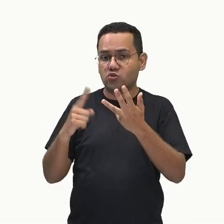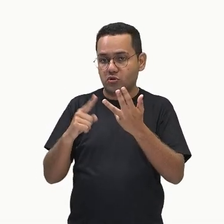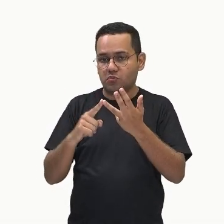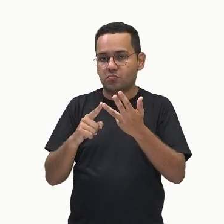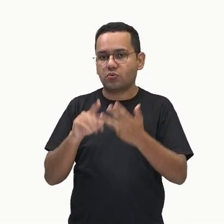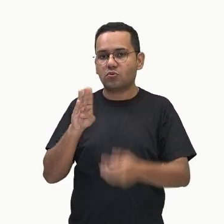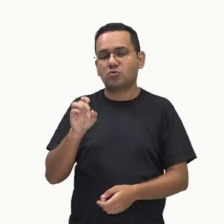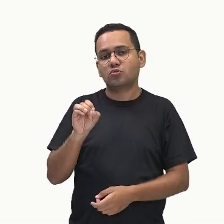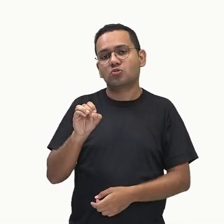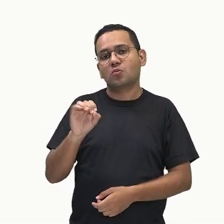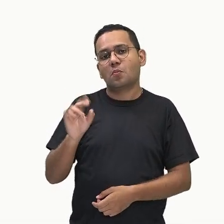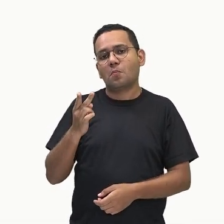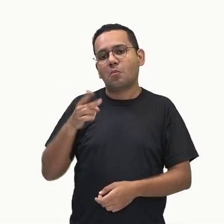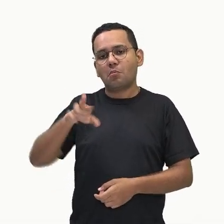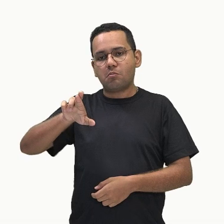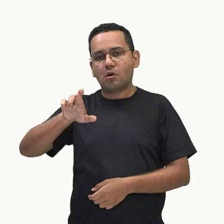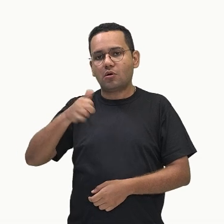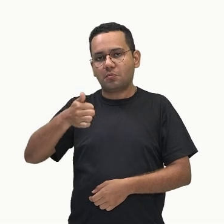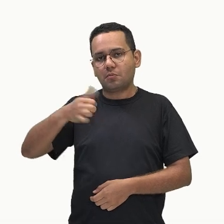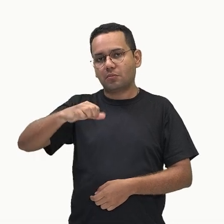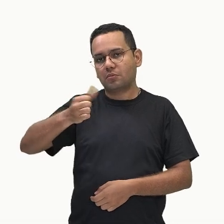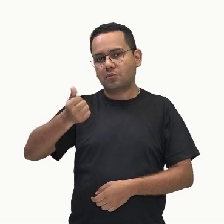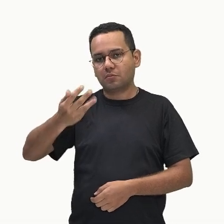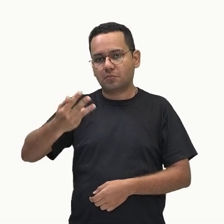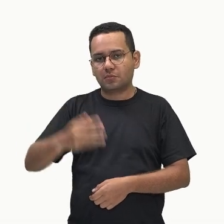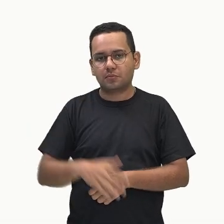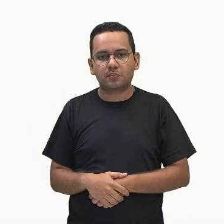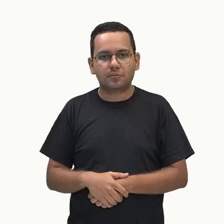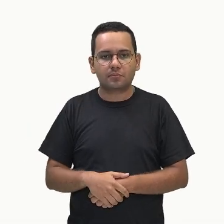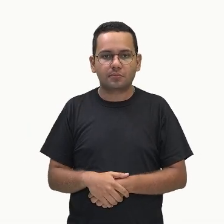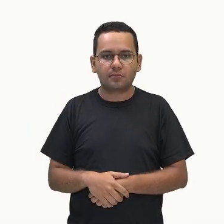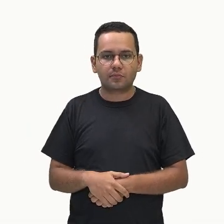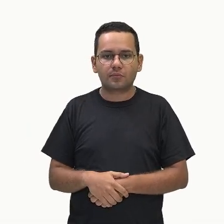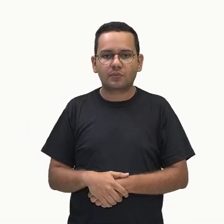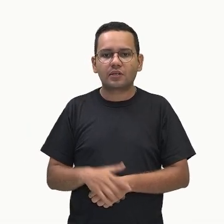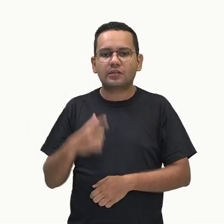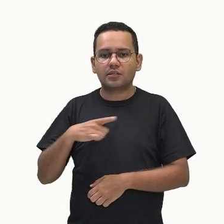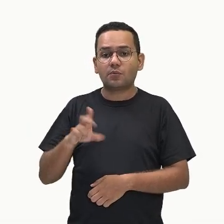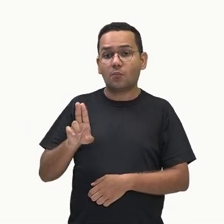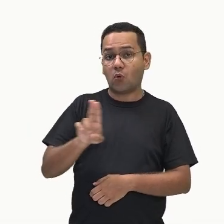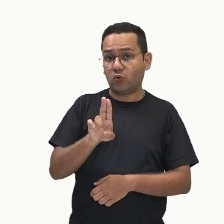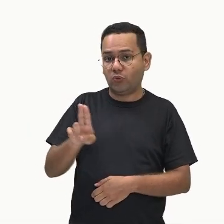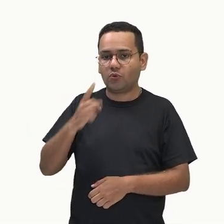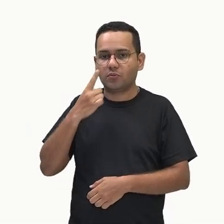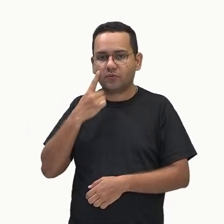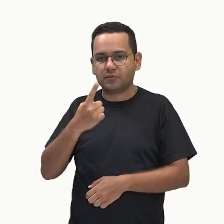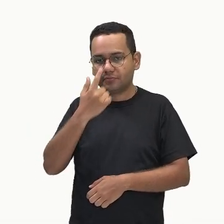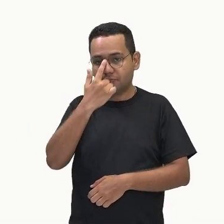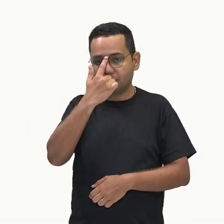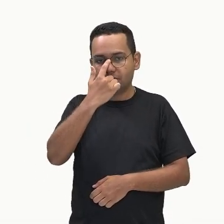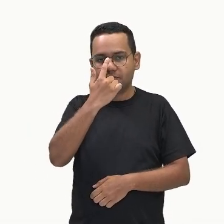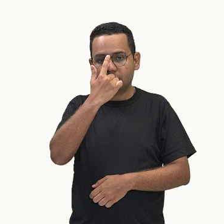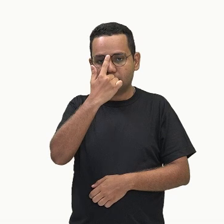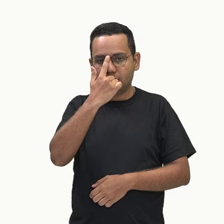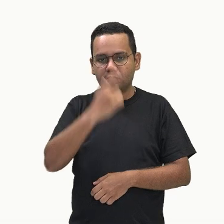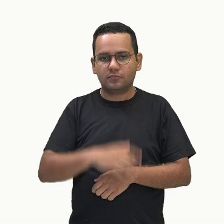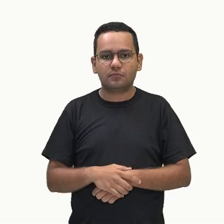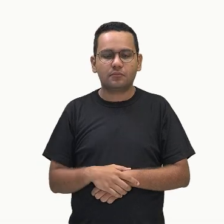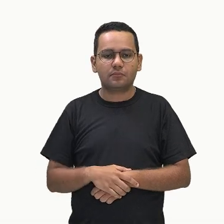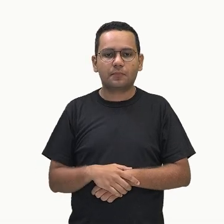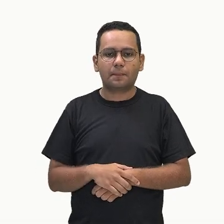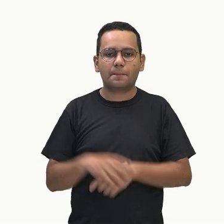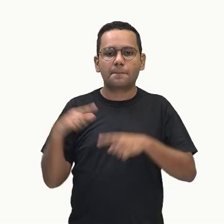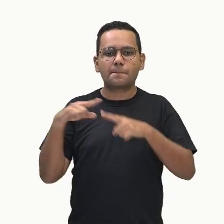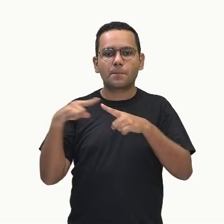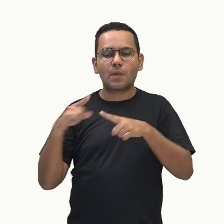como o modelo de Rutherford-Bohr. Por quê? Porque ele pegou o modelo já